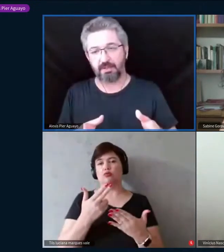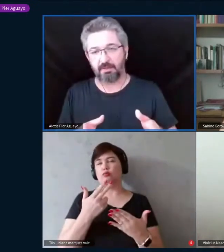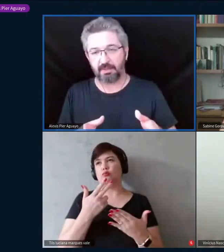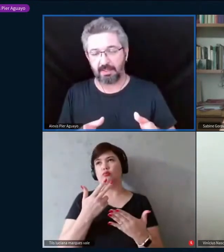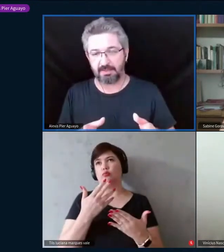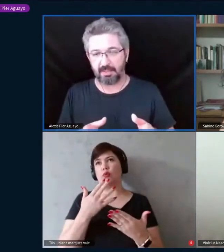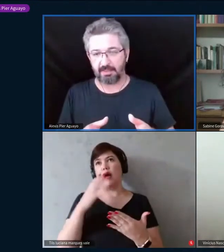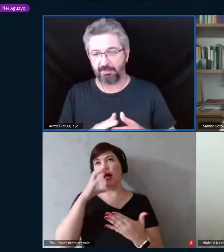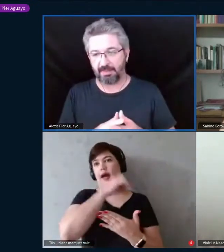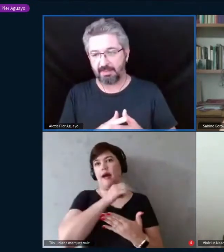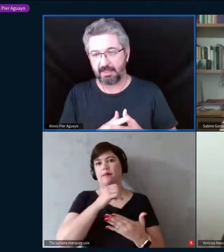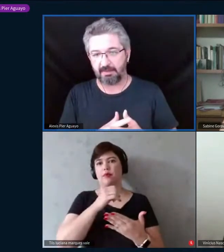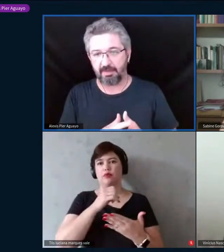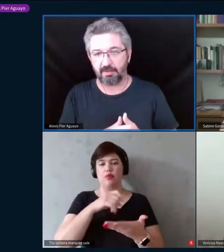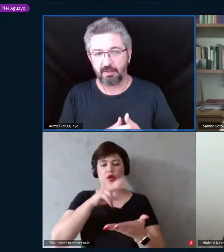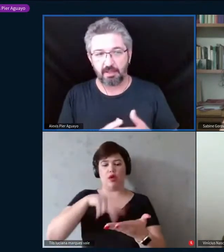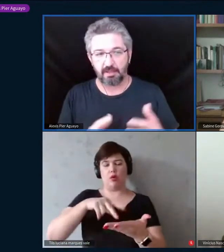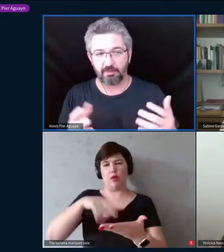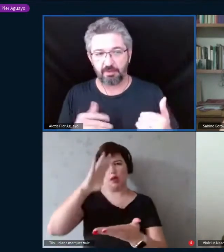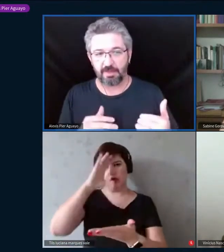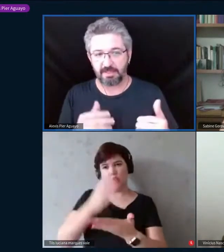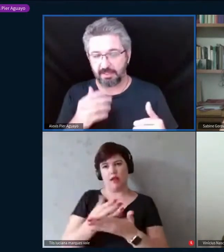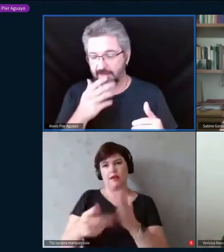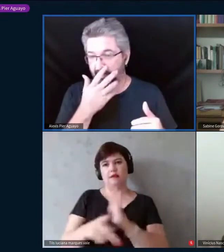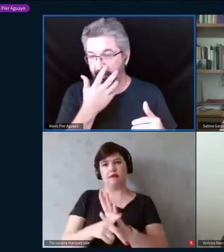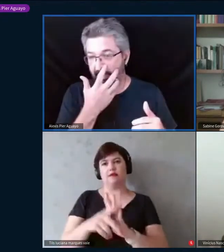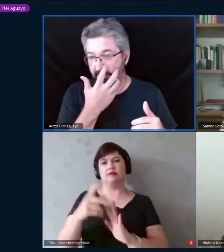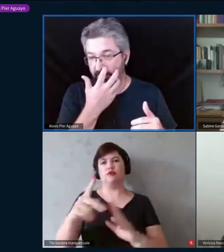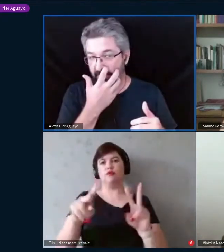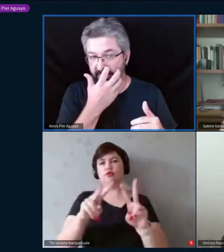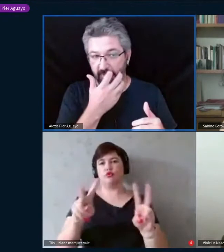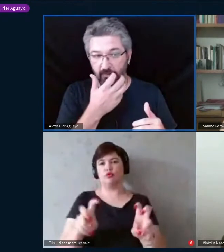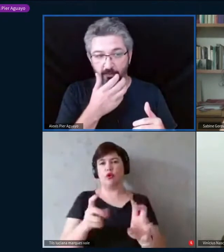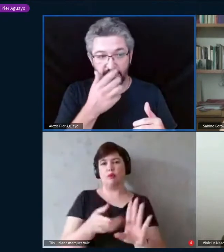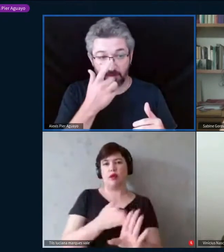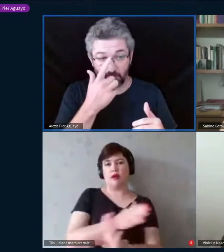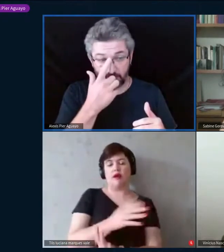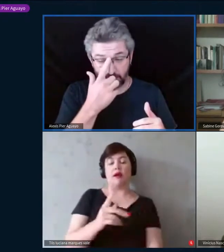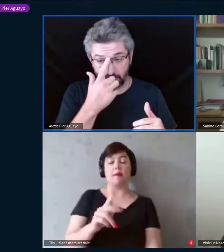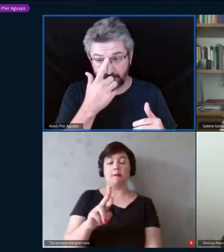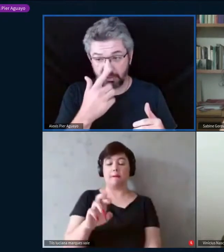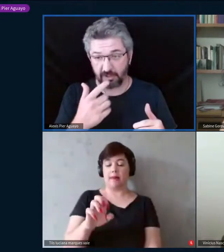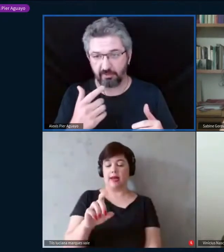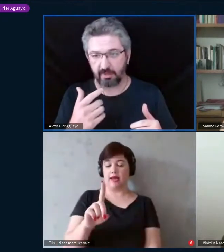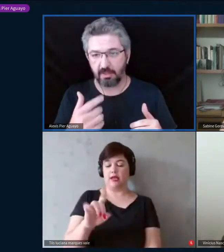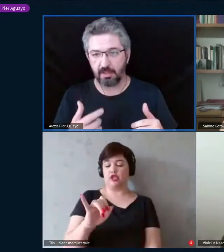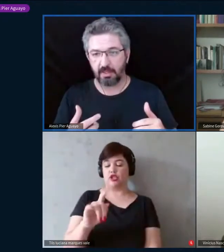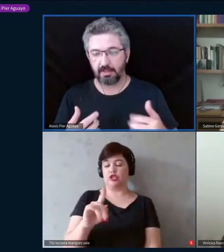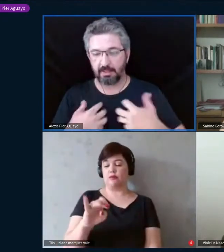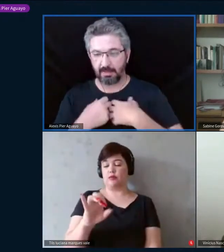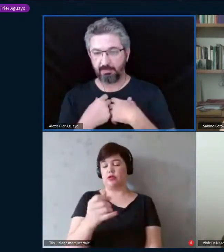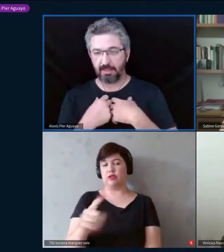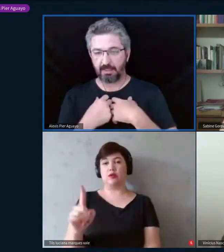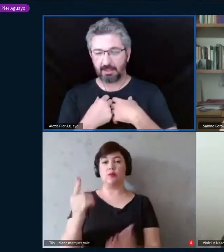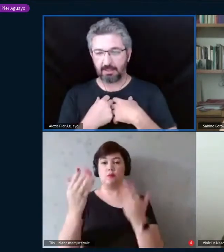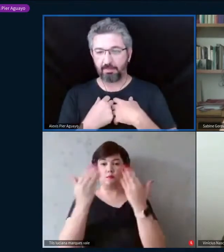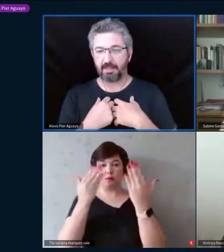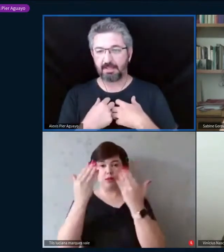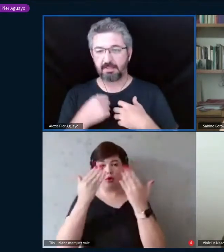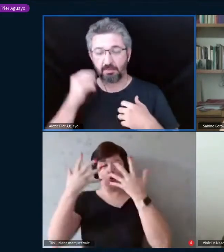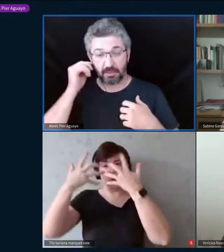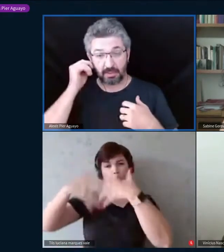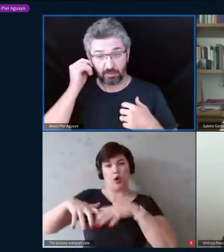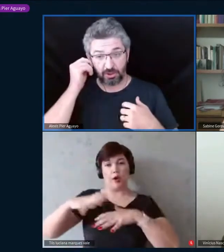batido quando eu li então a tese da Patrícia Cavallo foi sobre essa questão da predisposição psicológico-cognitiva, que